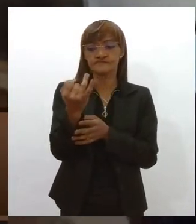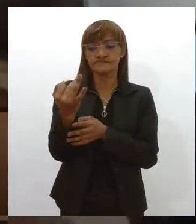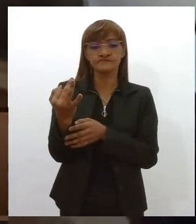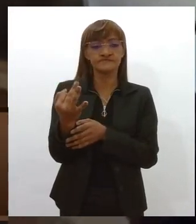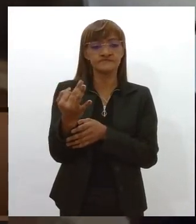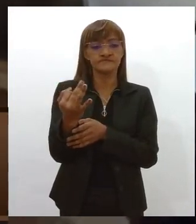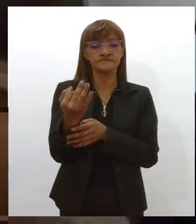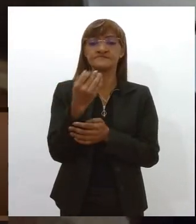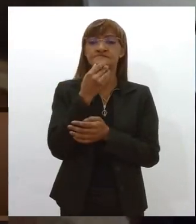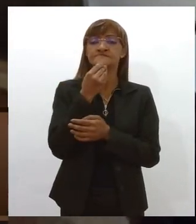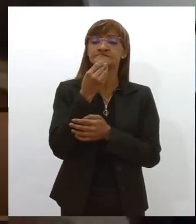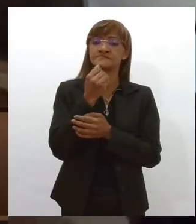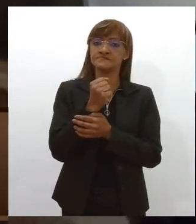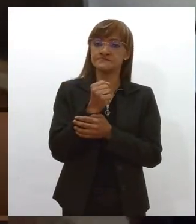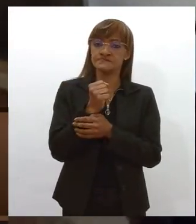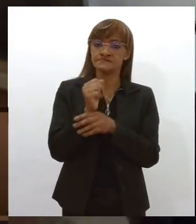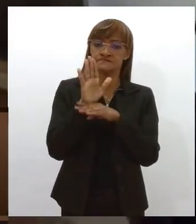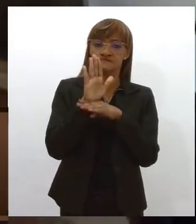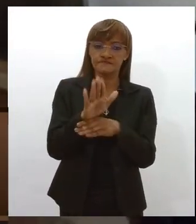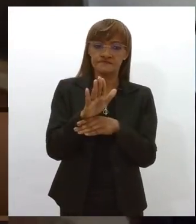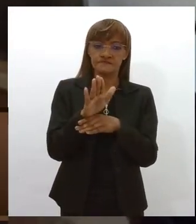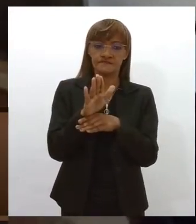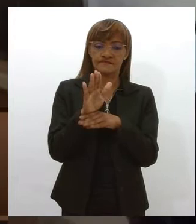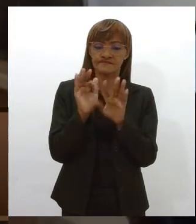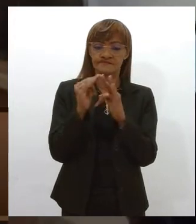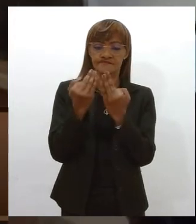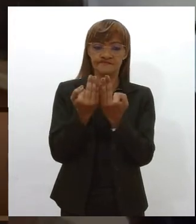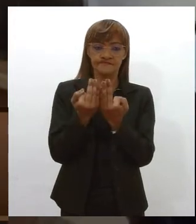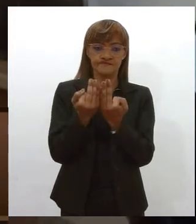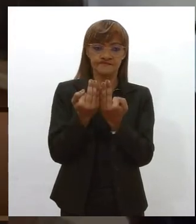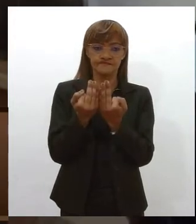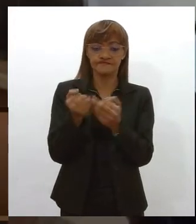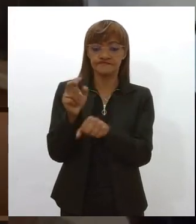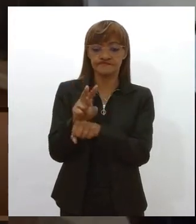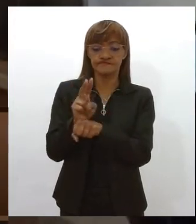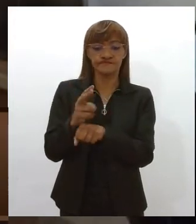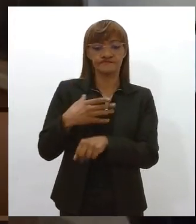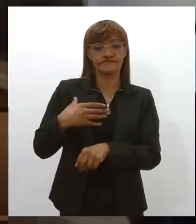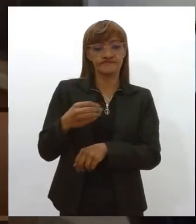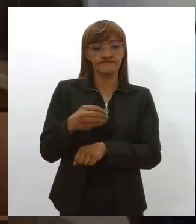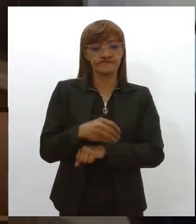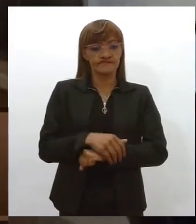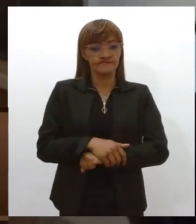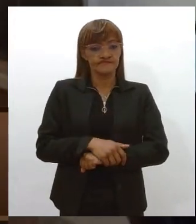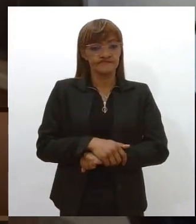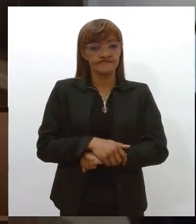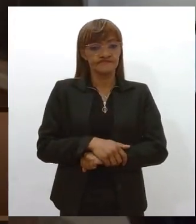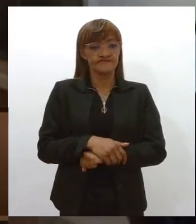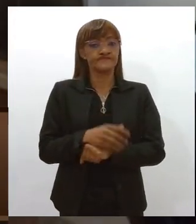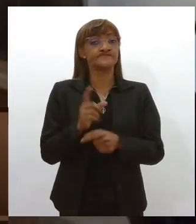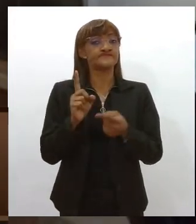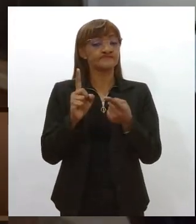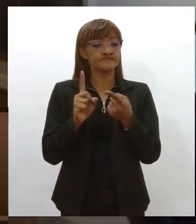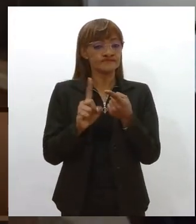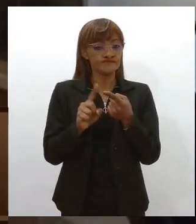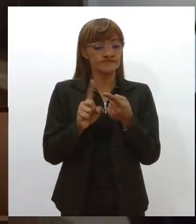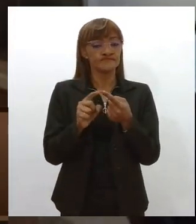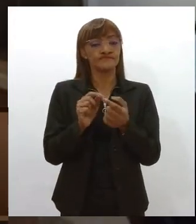os homens que tomam de conta de suas casas, que tomam de conta de seus filhos. Então, isso também foi